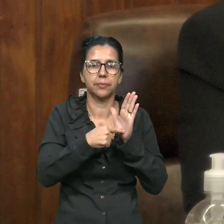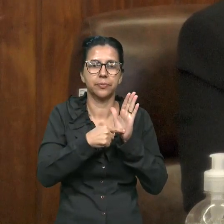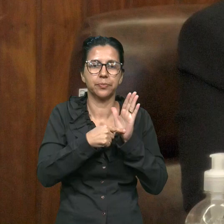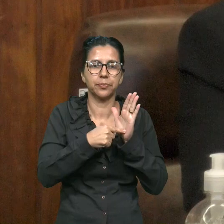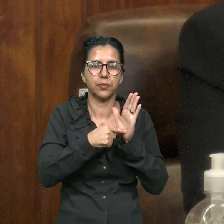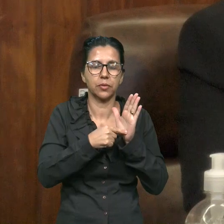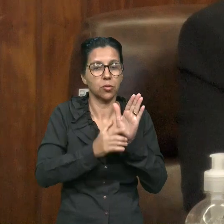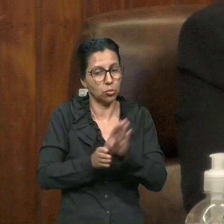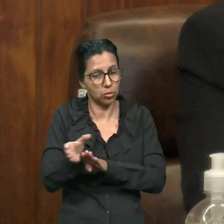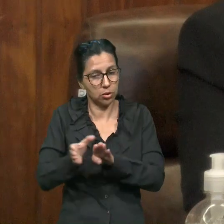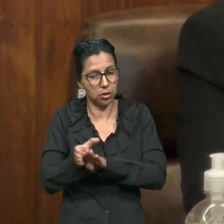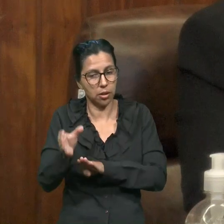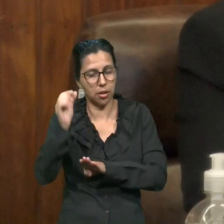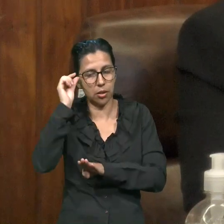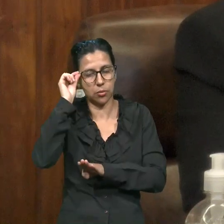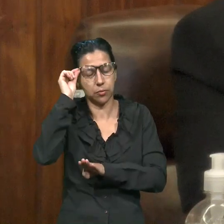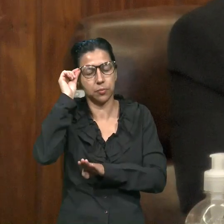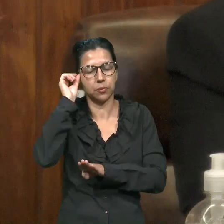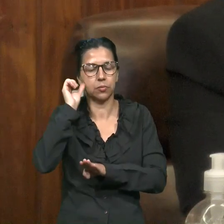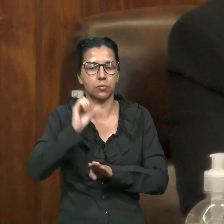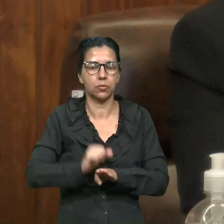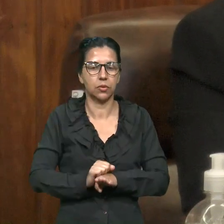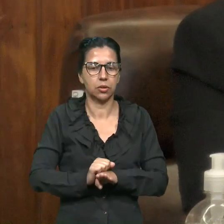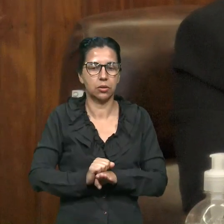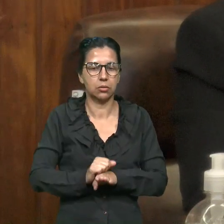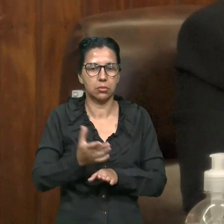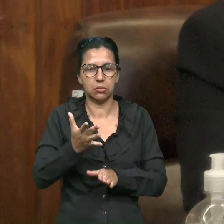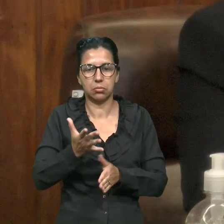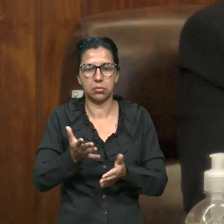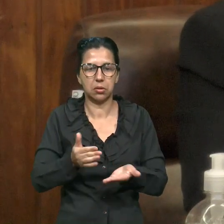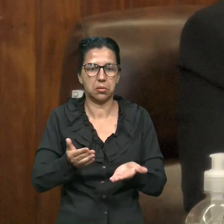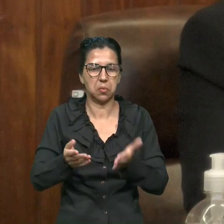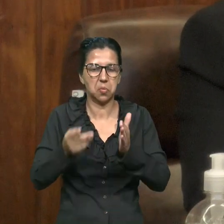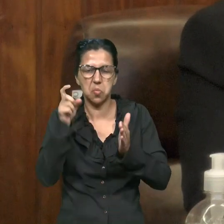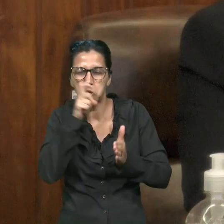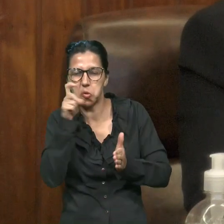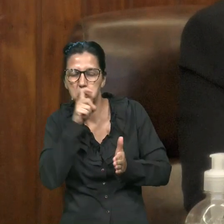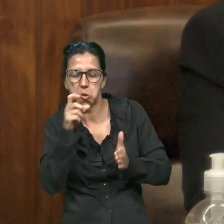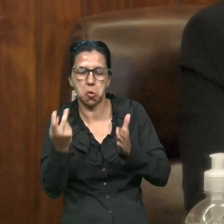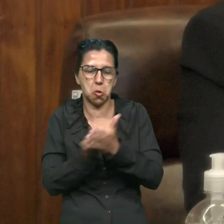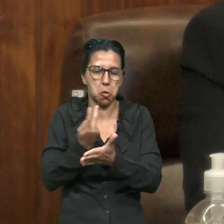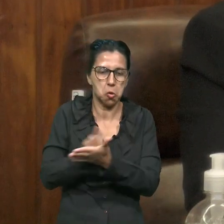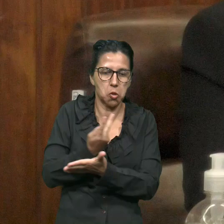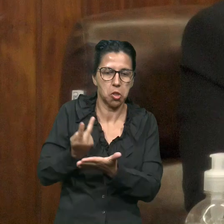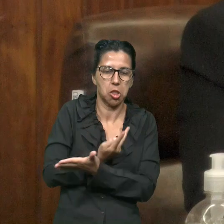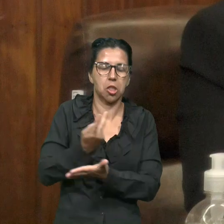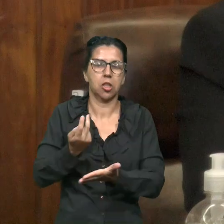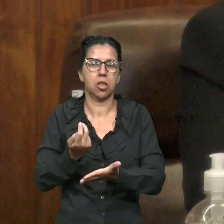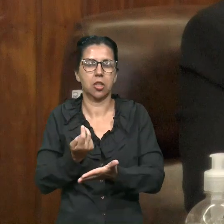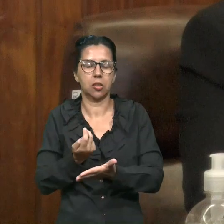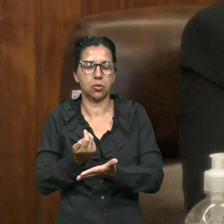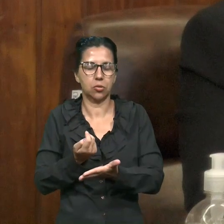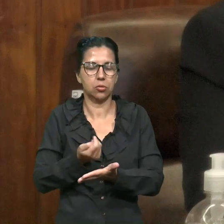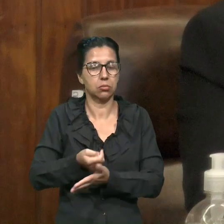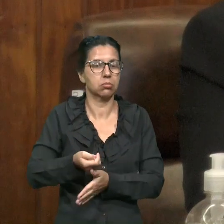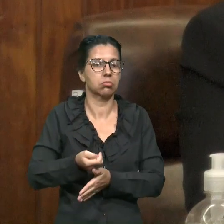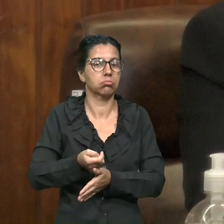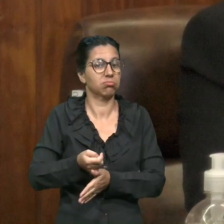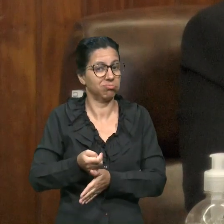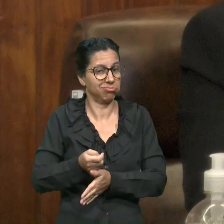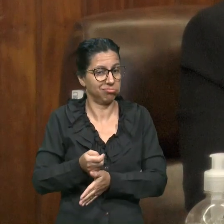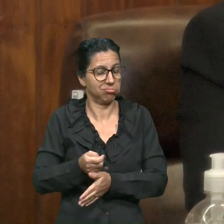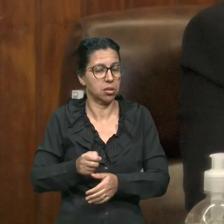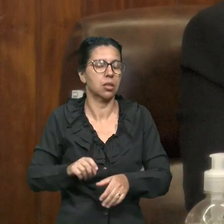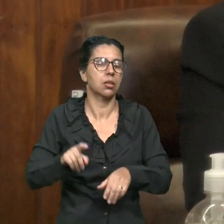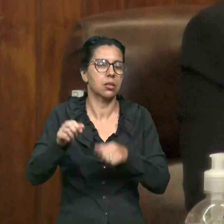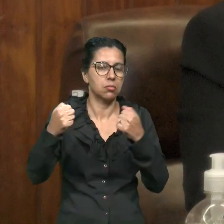8.666/93 orienta. Artigo 90. Frustrar ou fraudar, mediante ajuste, combinação ou qualquer outro expediente, o caráter competitivo